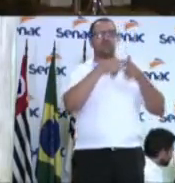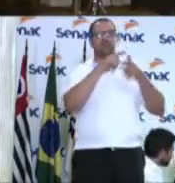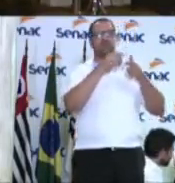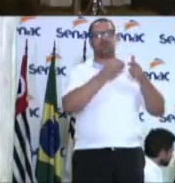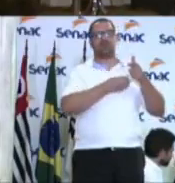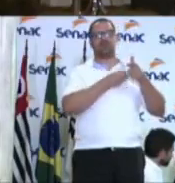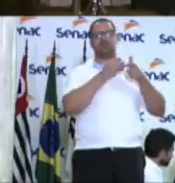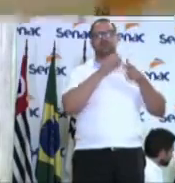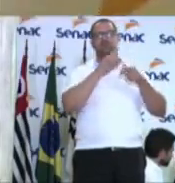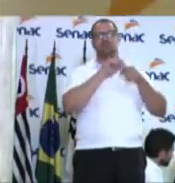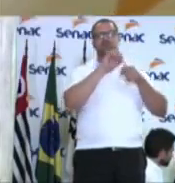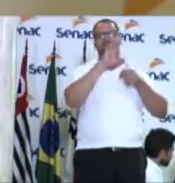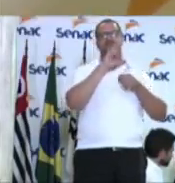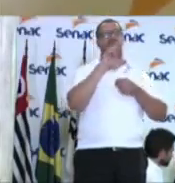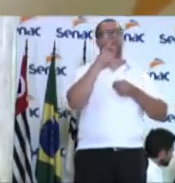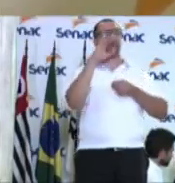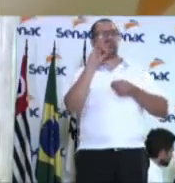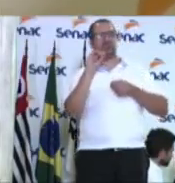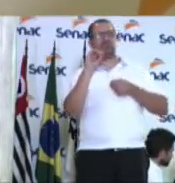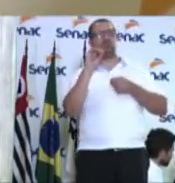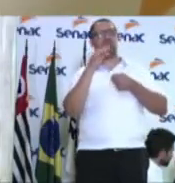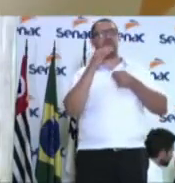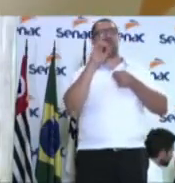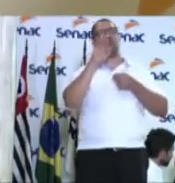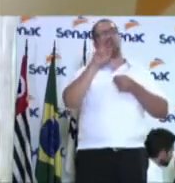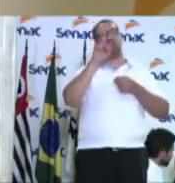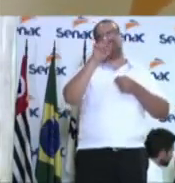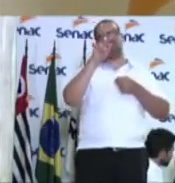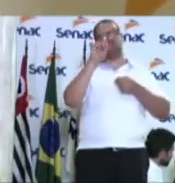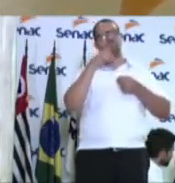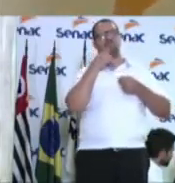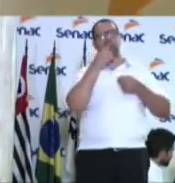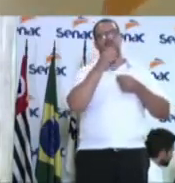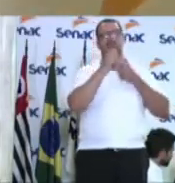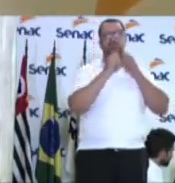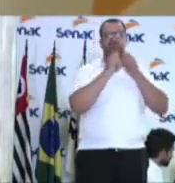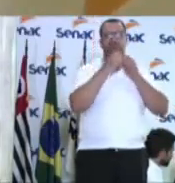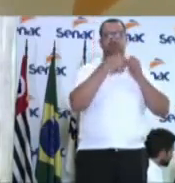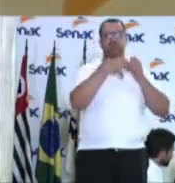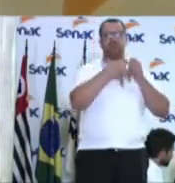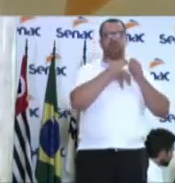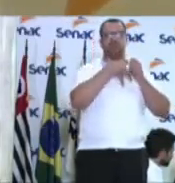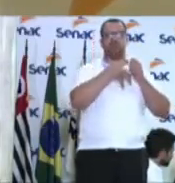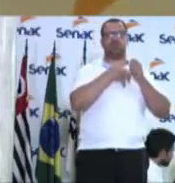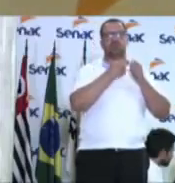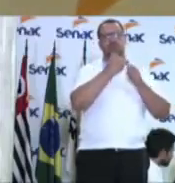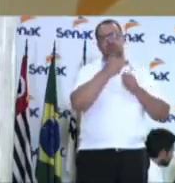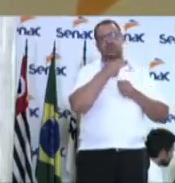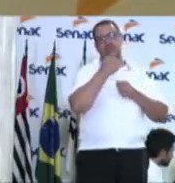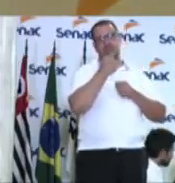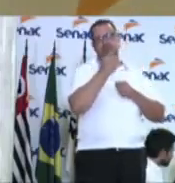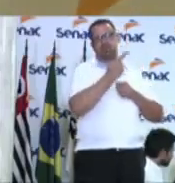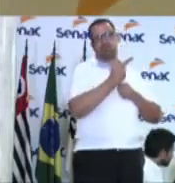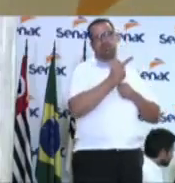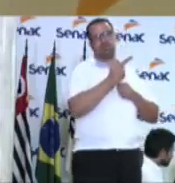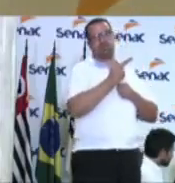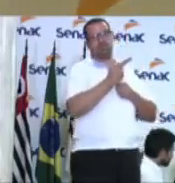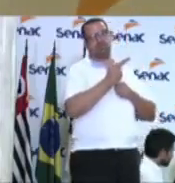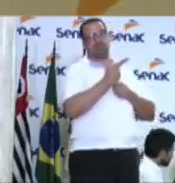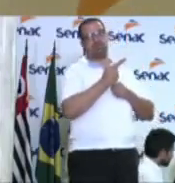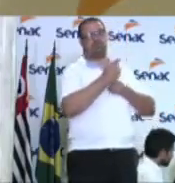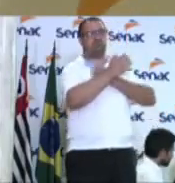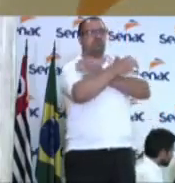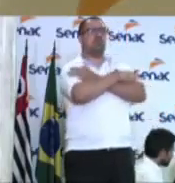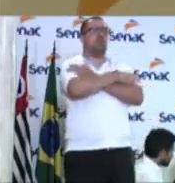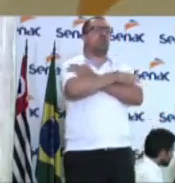do Chico Buarque, que está até no documentário dele, que ele fala assim, cara, como artista, Eu sou um cara que, pô, eu ando na rua, as pessoas vêm e me